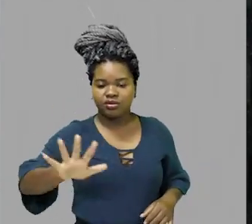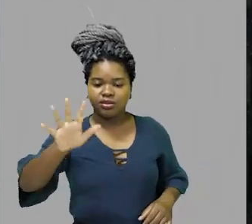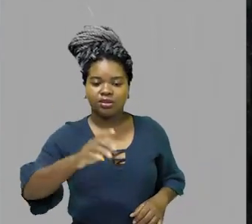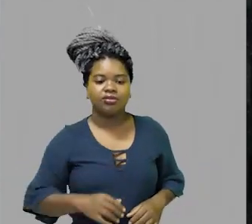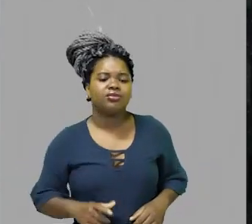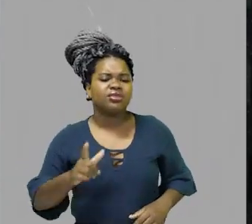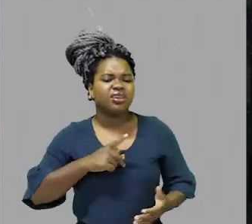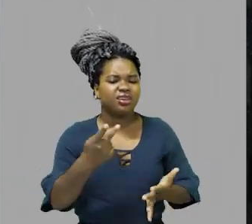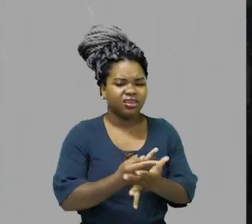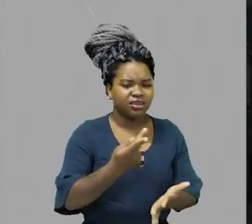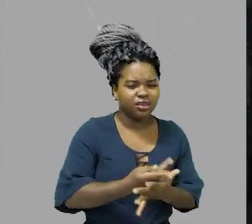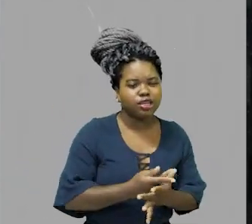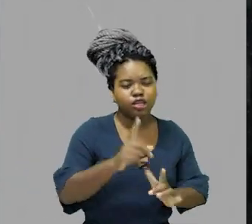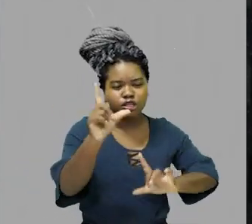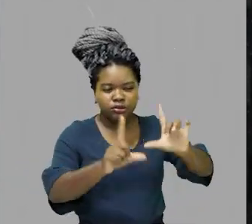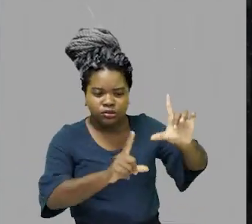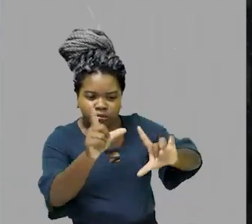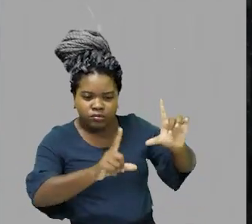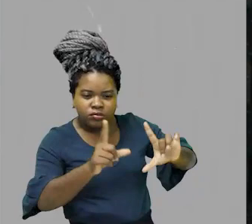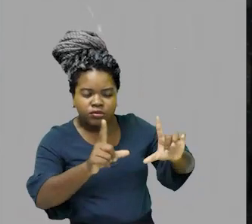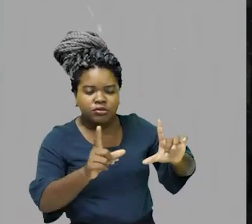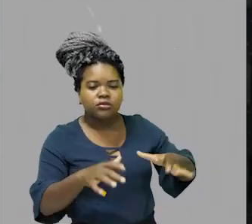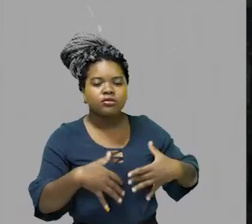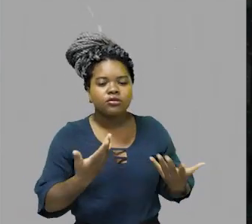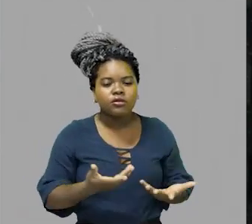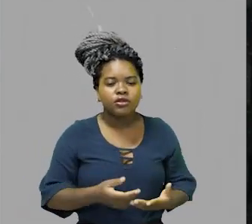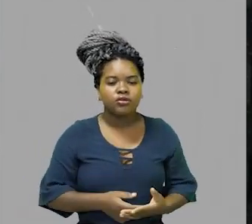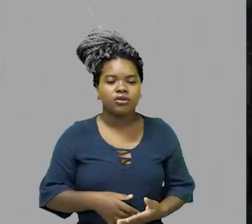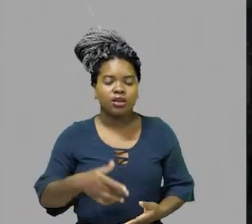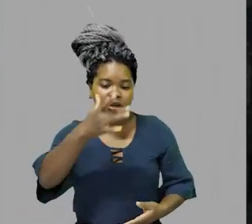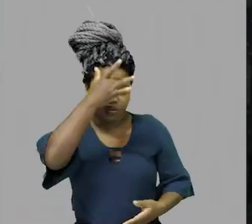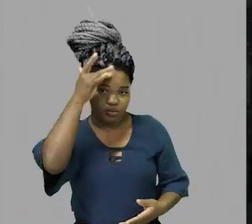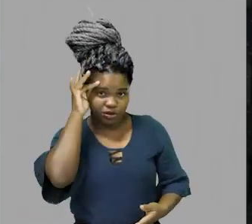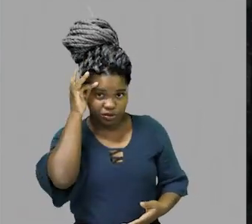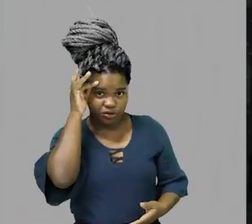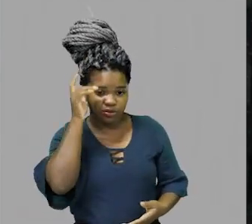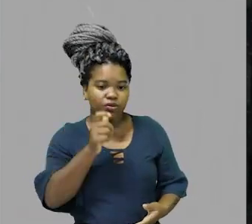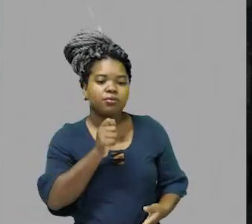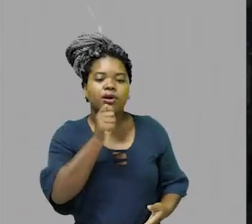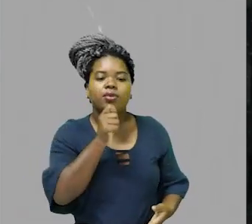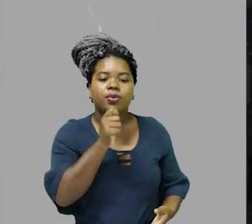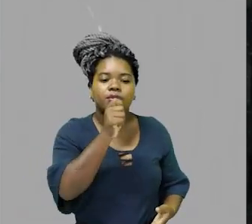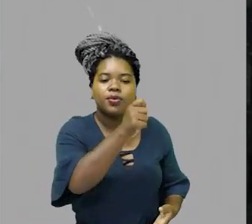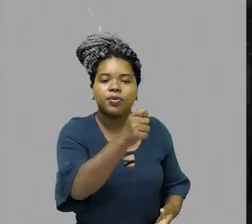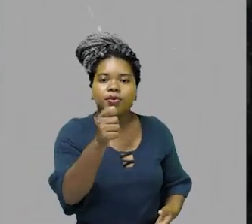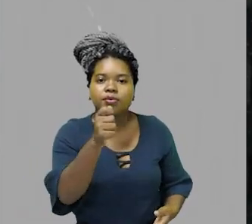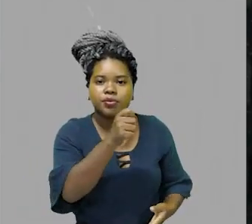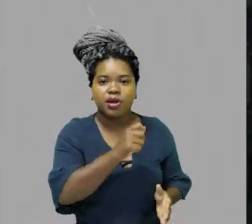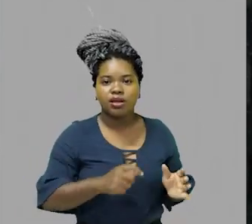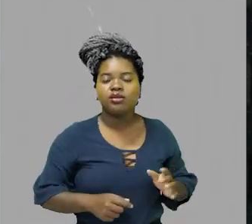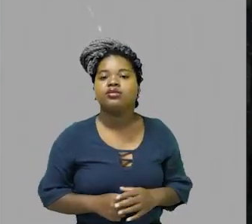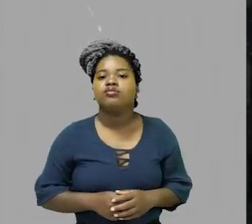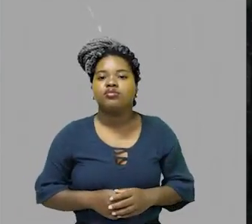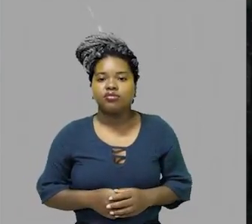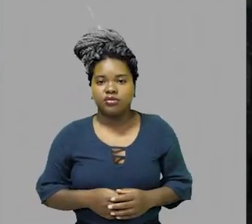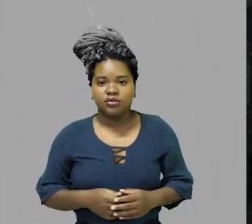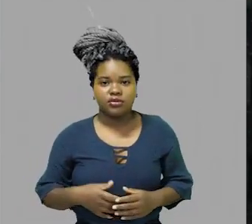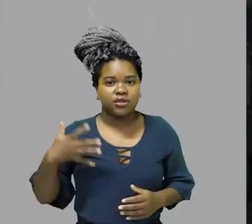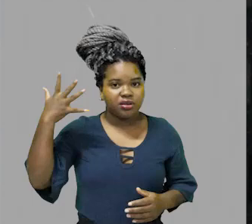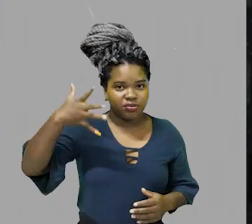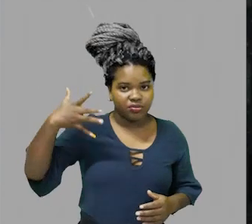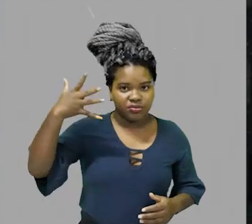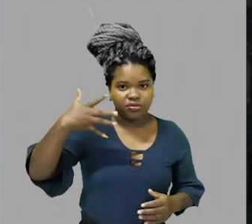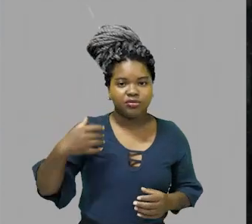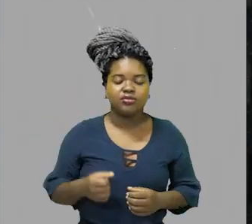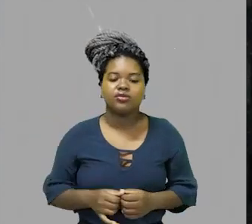jornal, quando um jornalista ele diz o seguinte: olha, o cientista, ele desvendou o